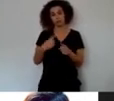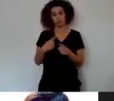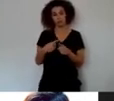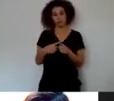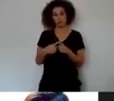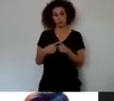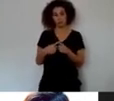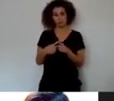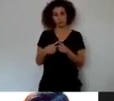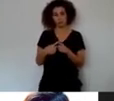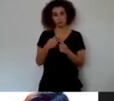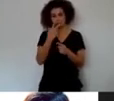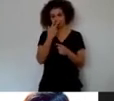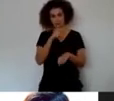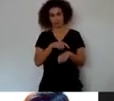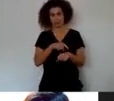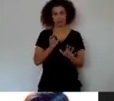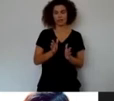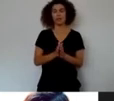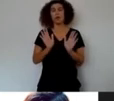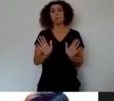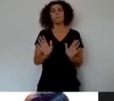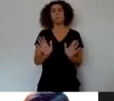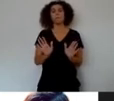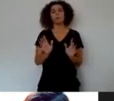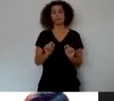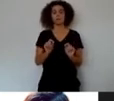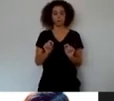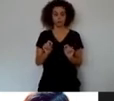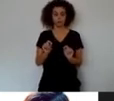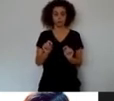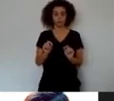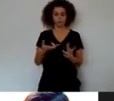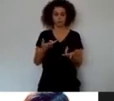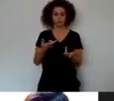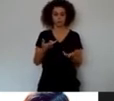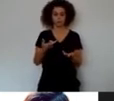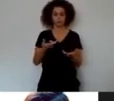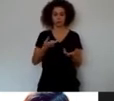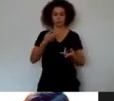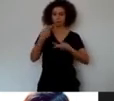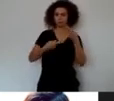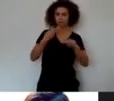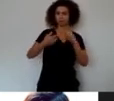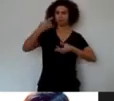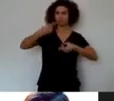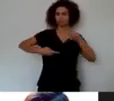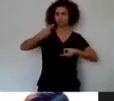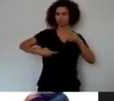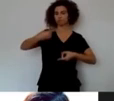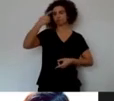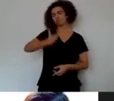acabou, mas é no sentido de a gente fala muito sobre o negro, a gente, né, evidencia muito